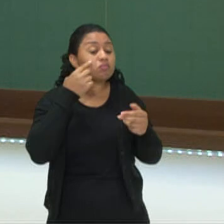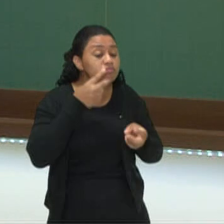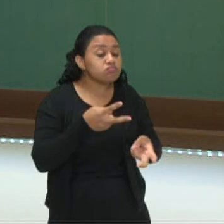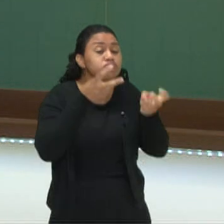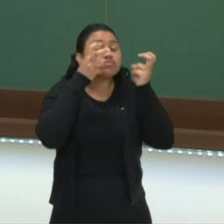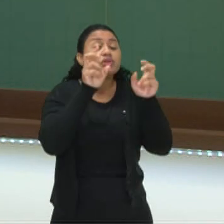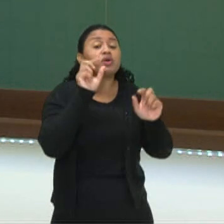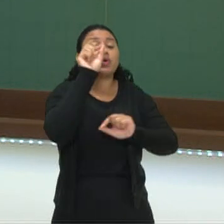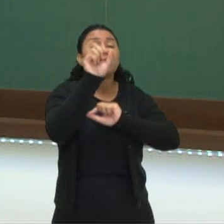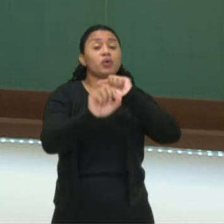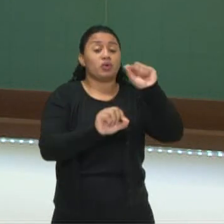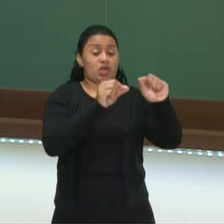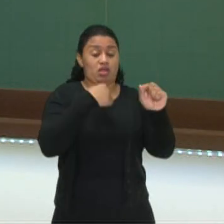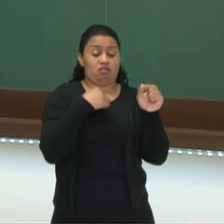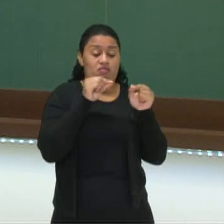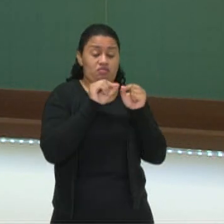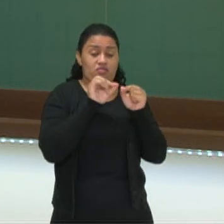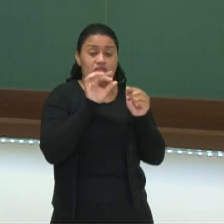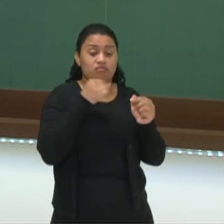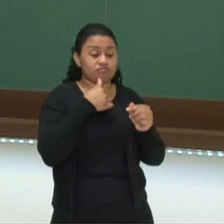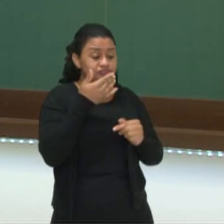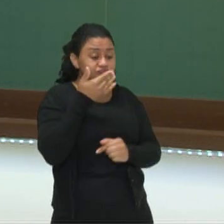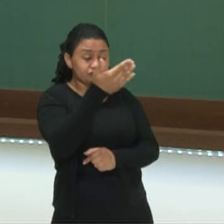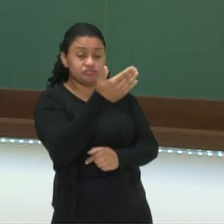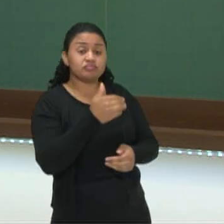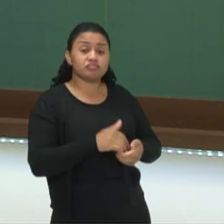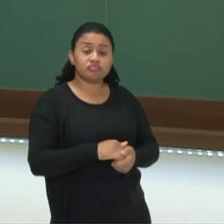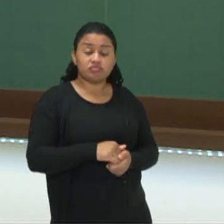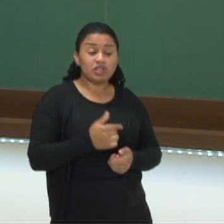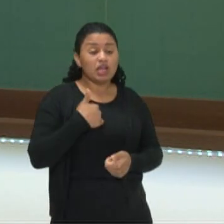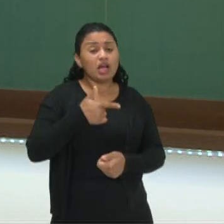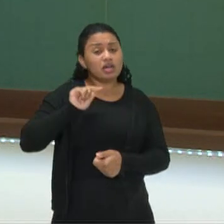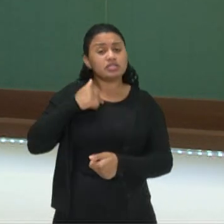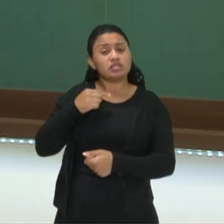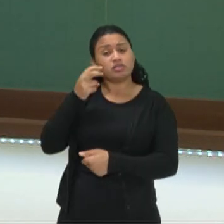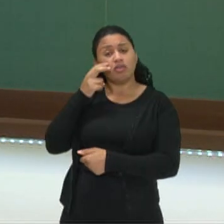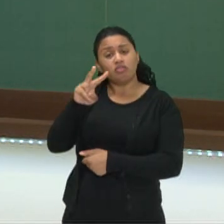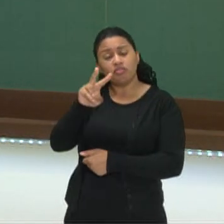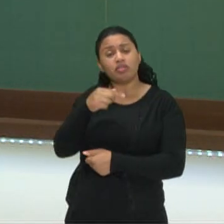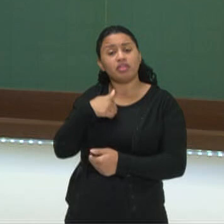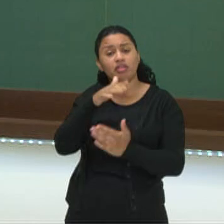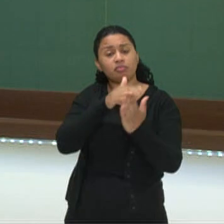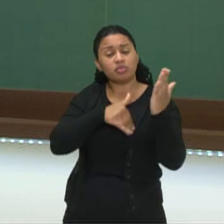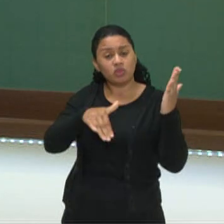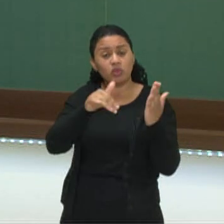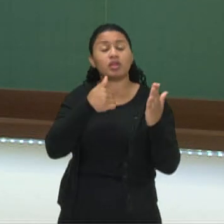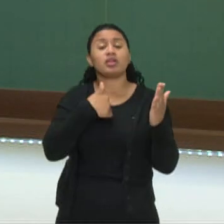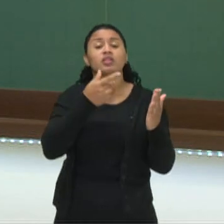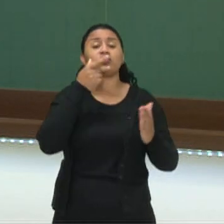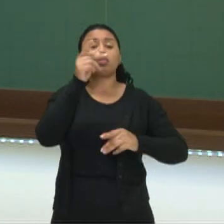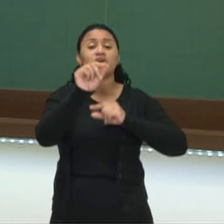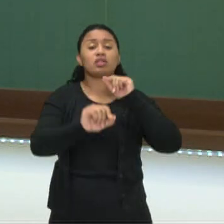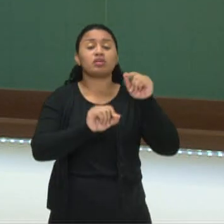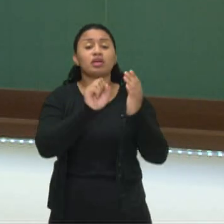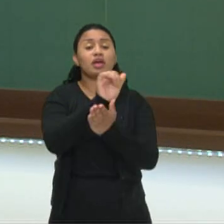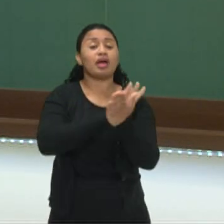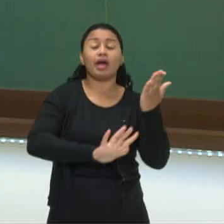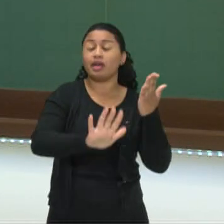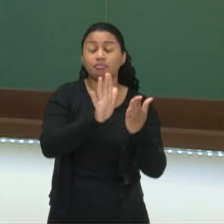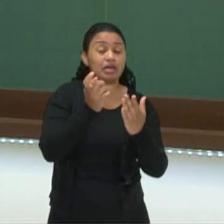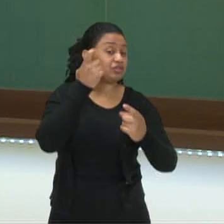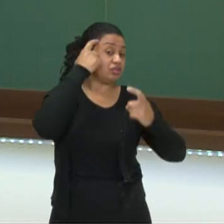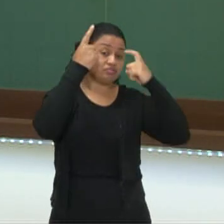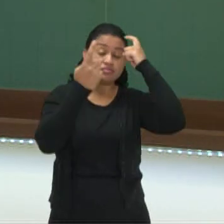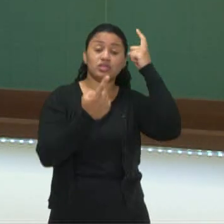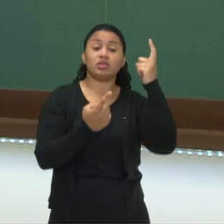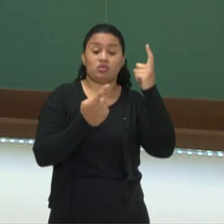imagem se construir na sua frente. E ele era um espectador da pintura. Então, praticamente, como ele fala, ele cita nas palavras dele, a imagem se construía na frente dele, ele